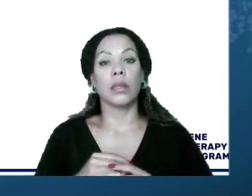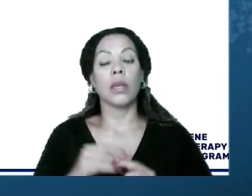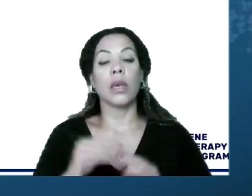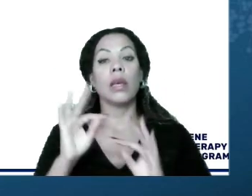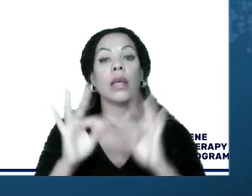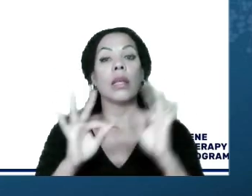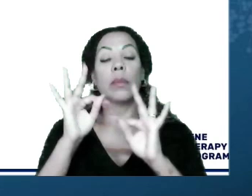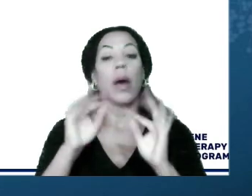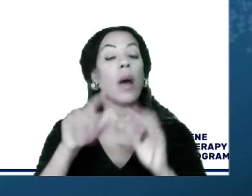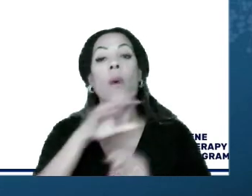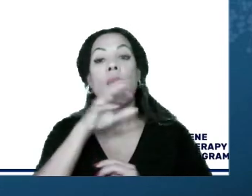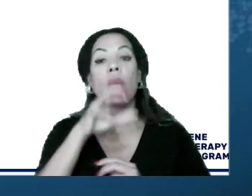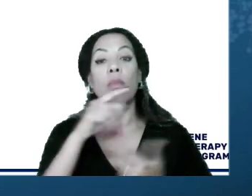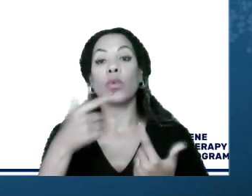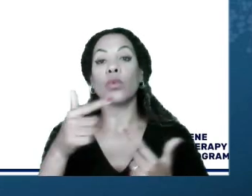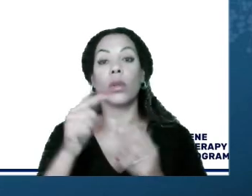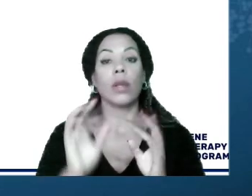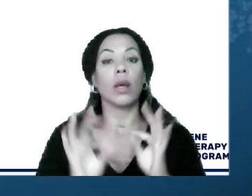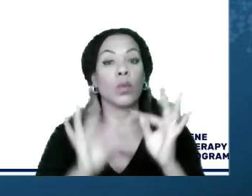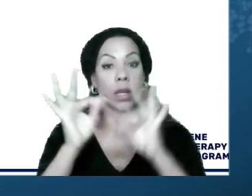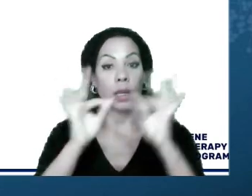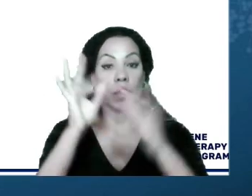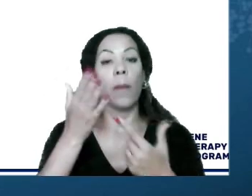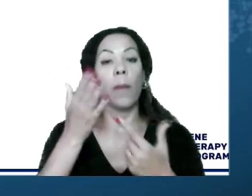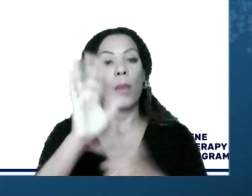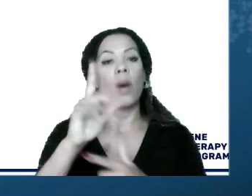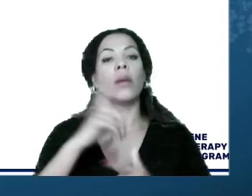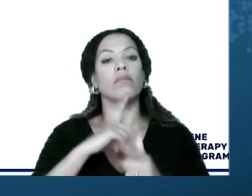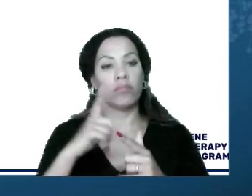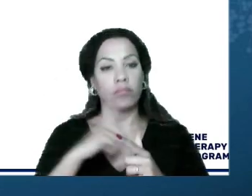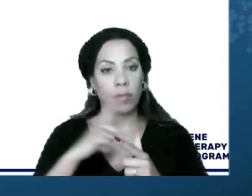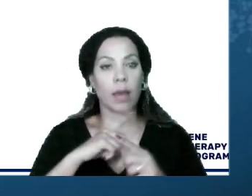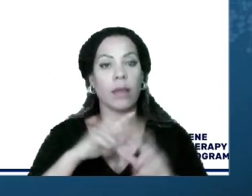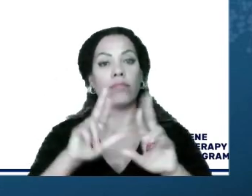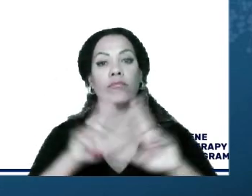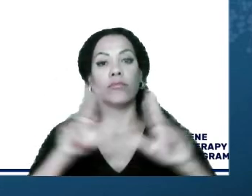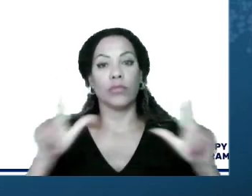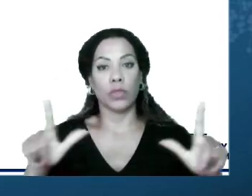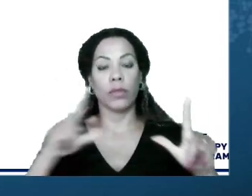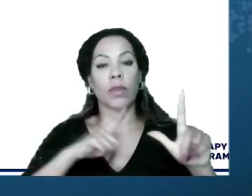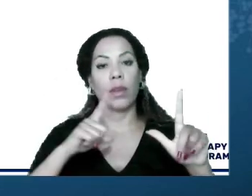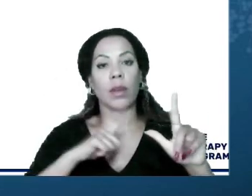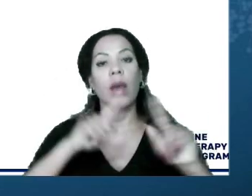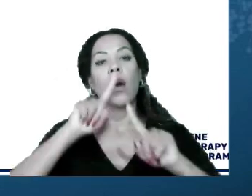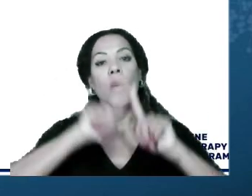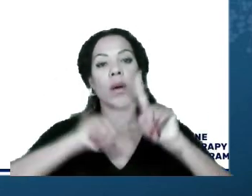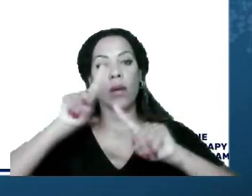sem tratamento mostraram biomarcadores, e você vê a diferença com os